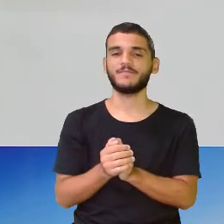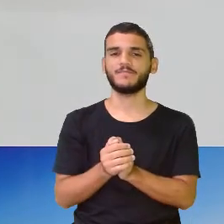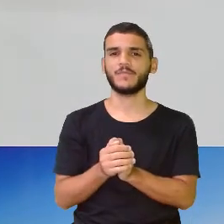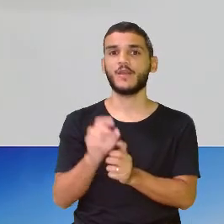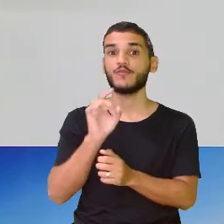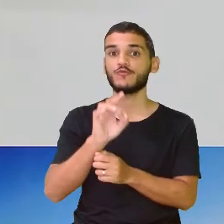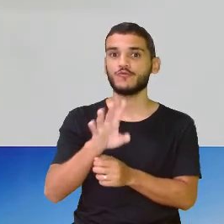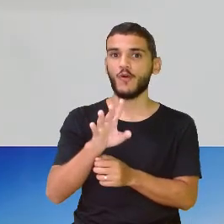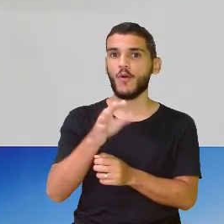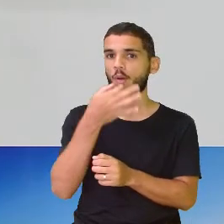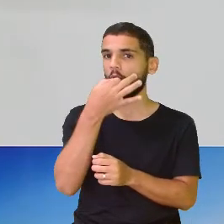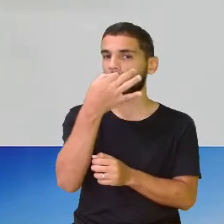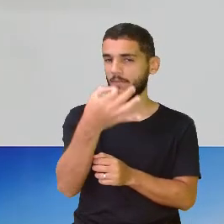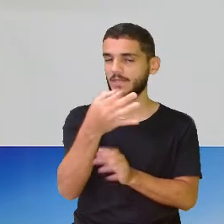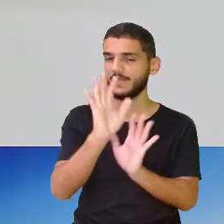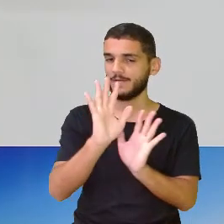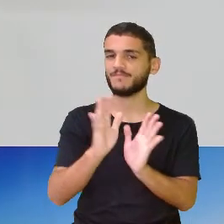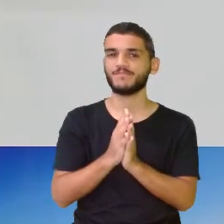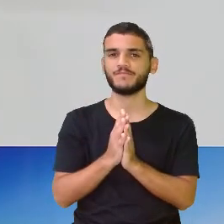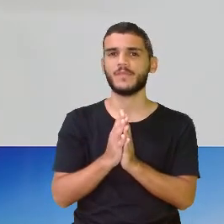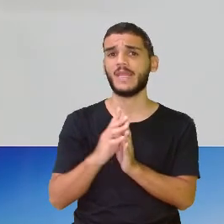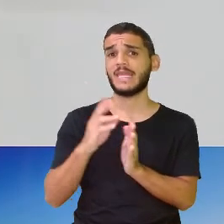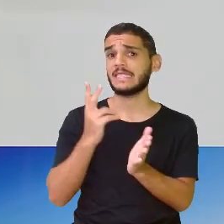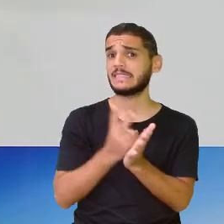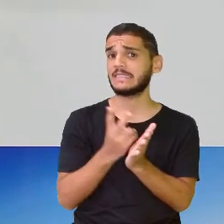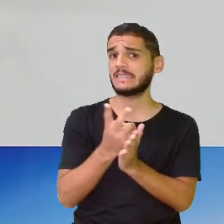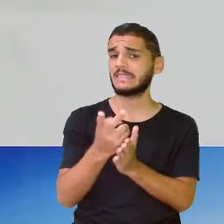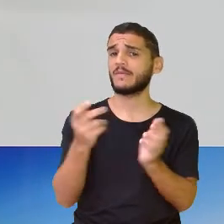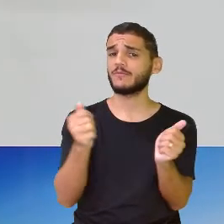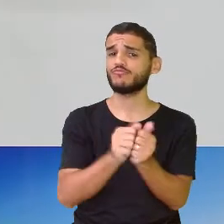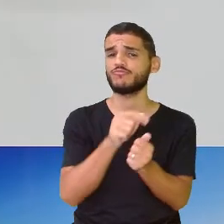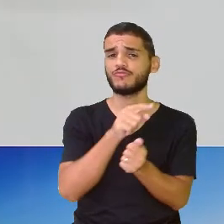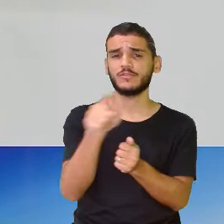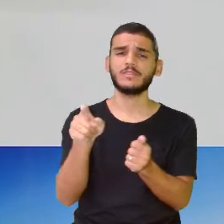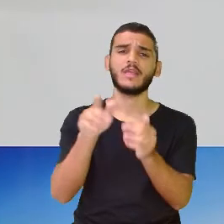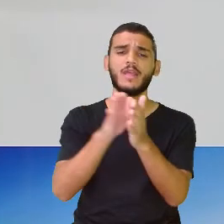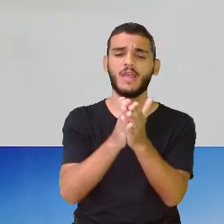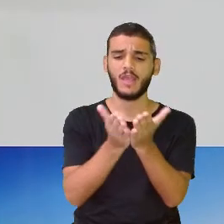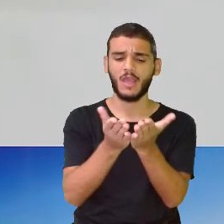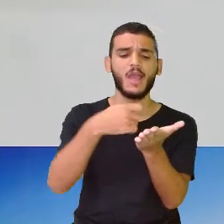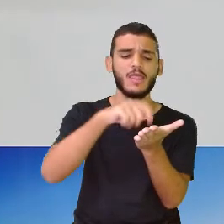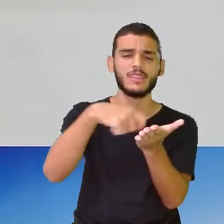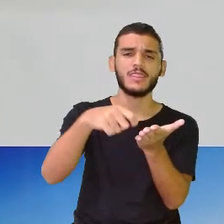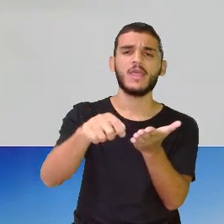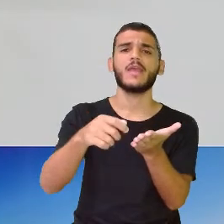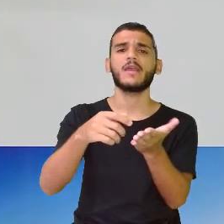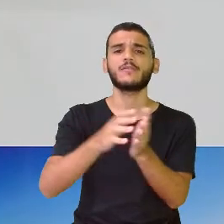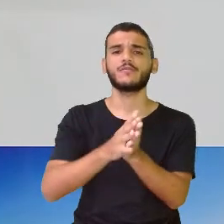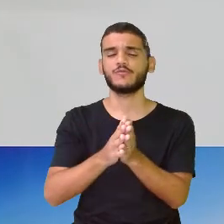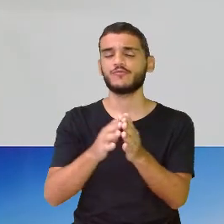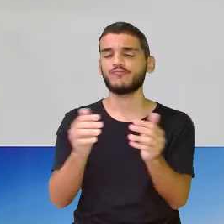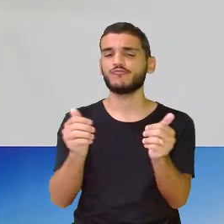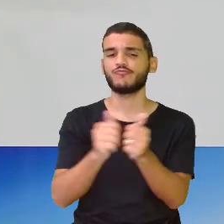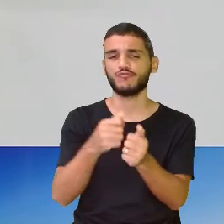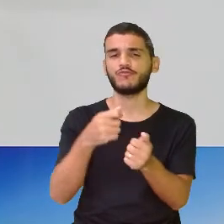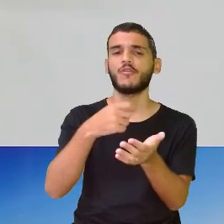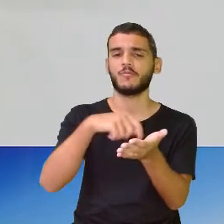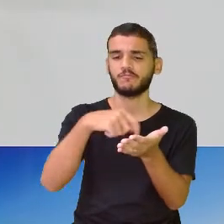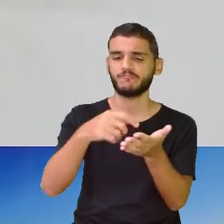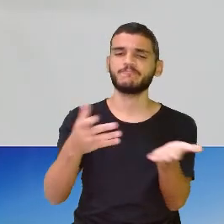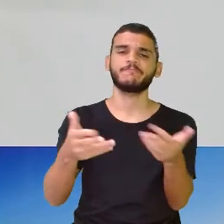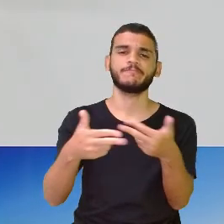lembrete. Vamos sempre deixar aí juntinho um caderno para fazer algumas anotações, tá certo? Porque aí vocês não